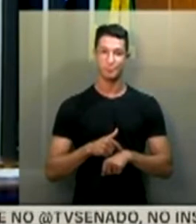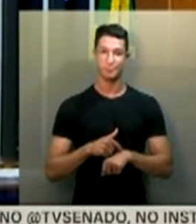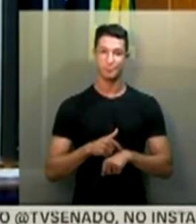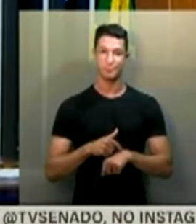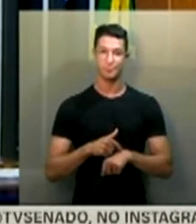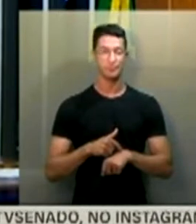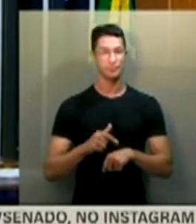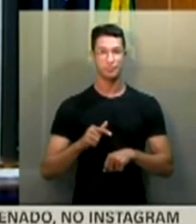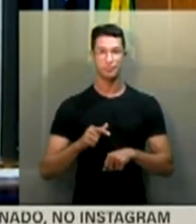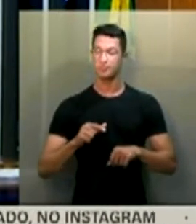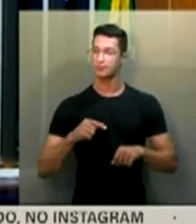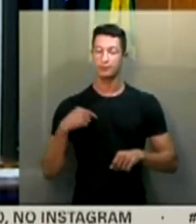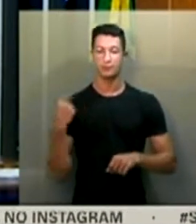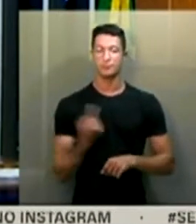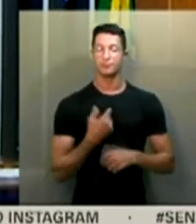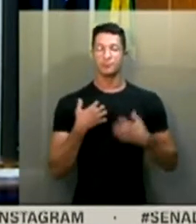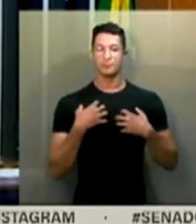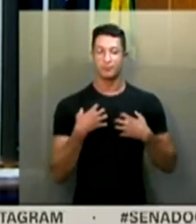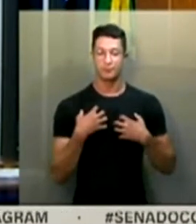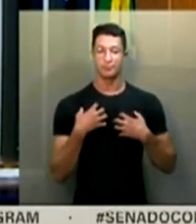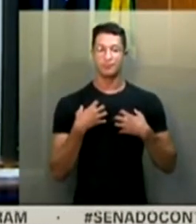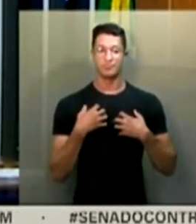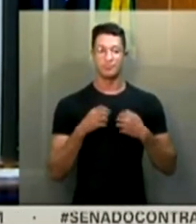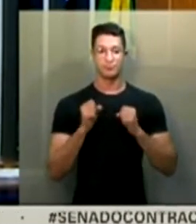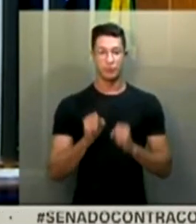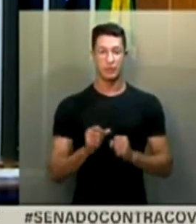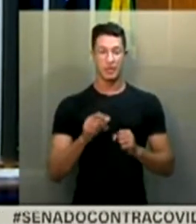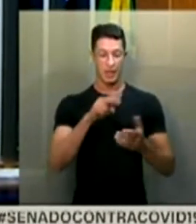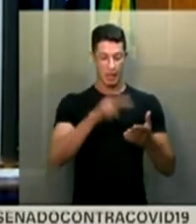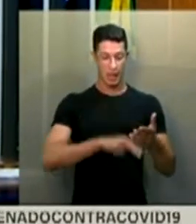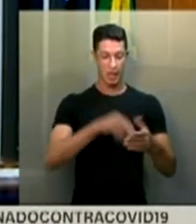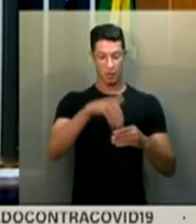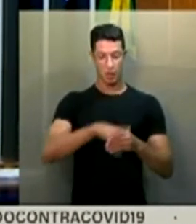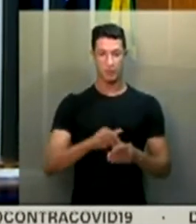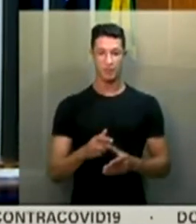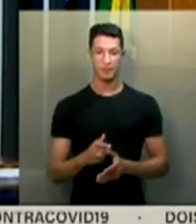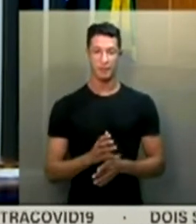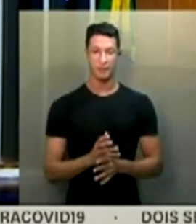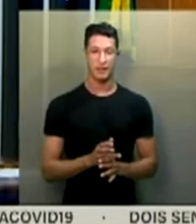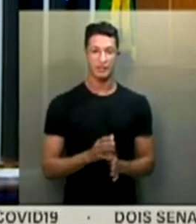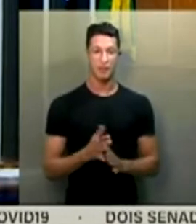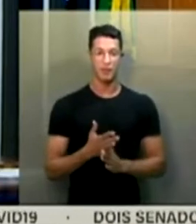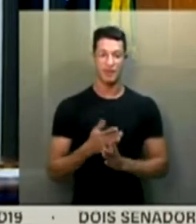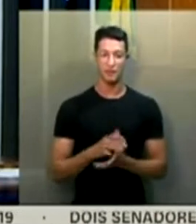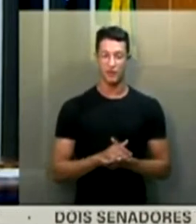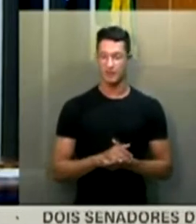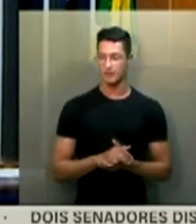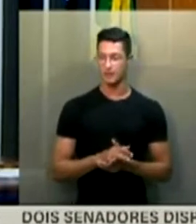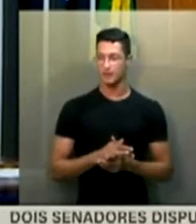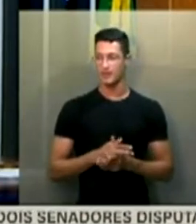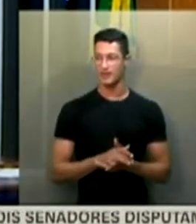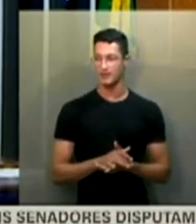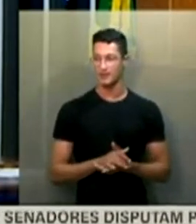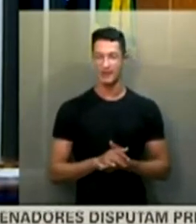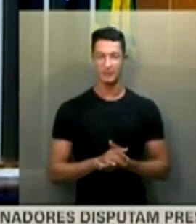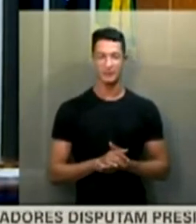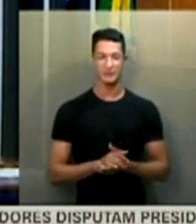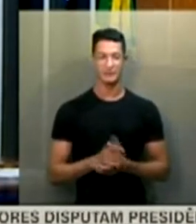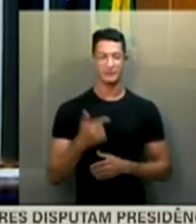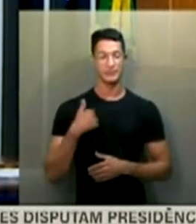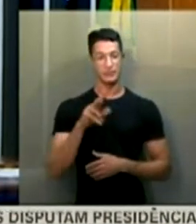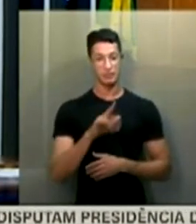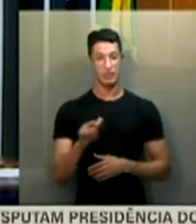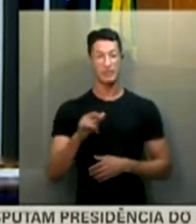que todos depois vão poder ler os votos de cada um dos candidatos e verificar quem será